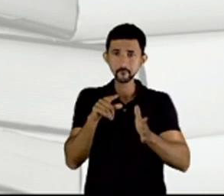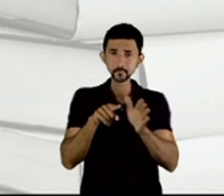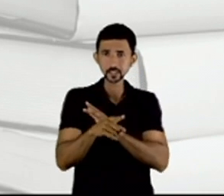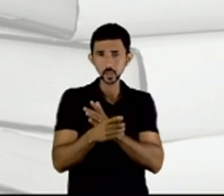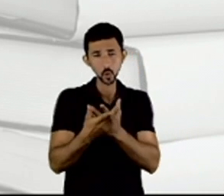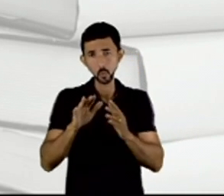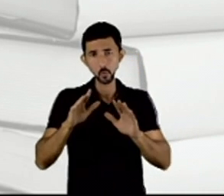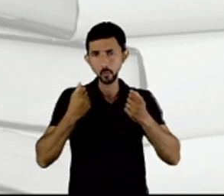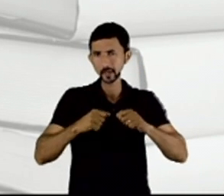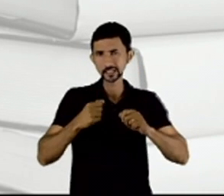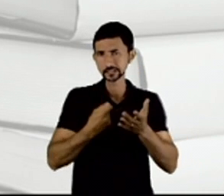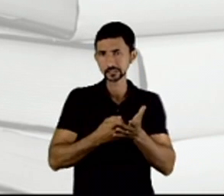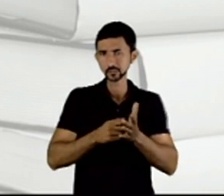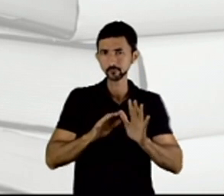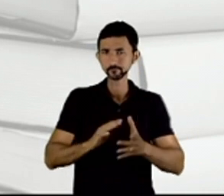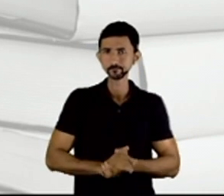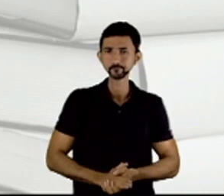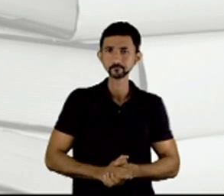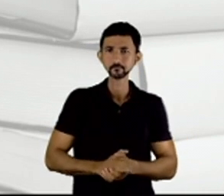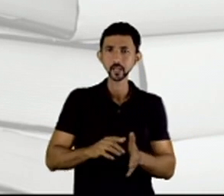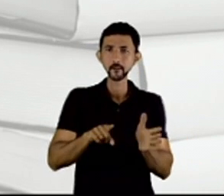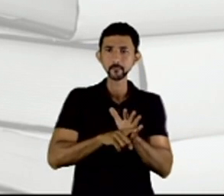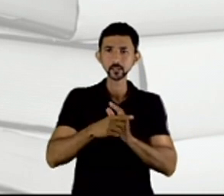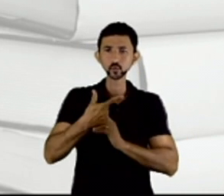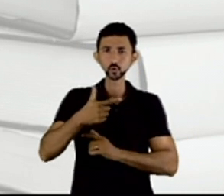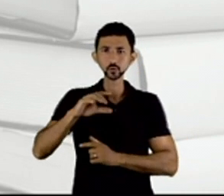não é necessário, menos